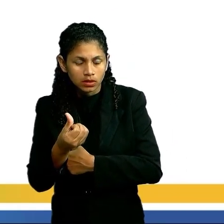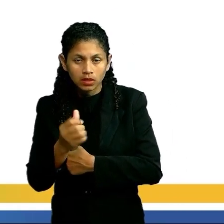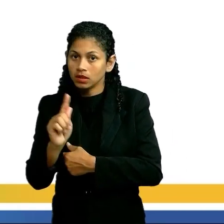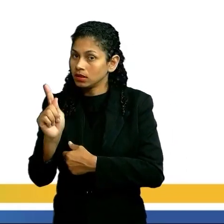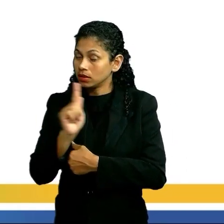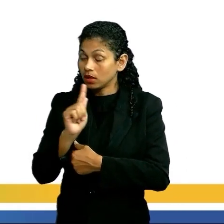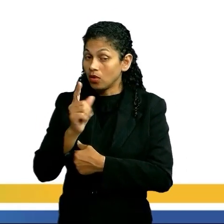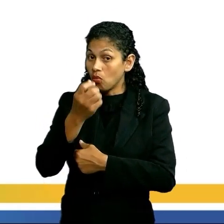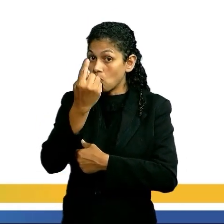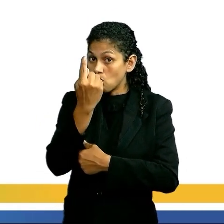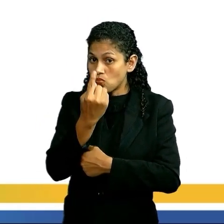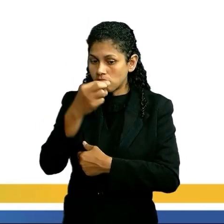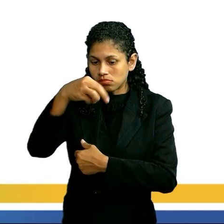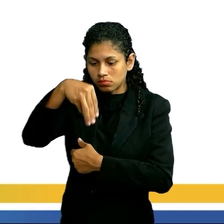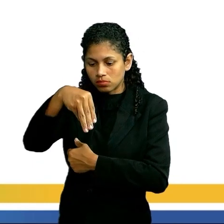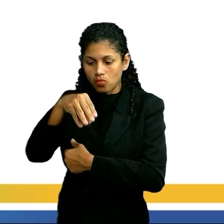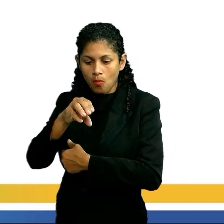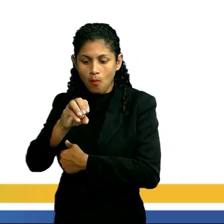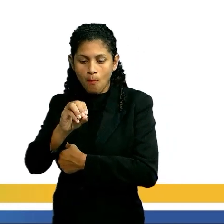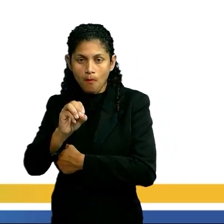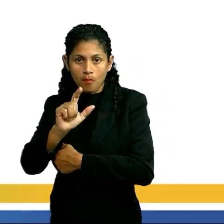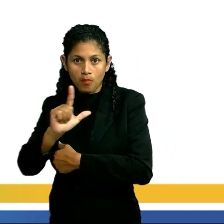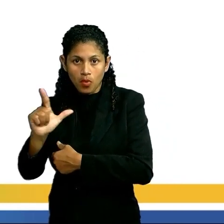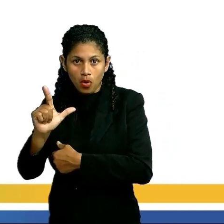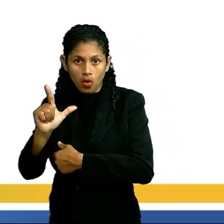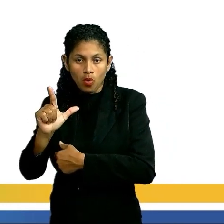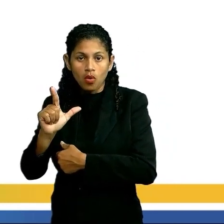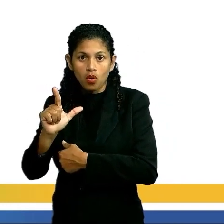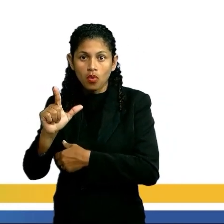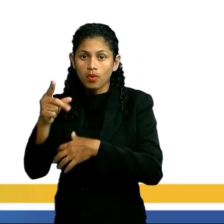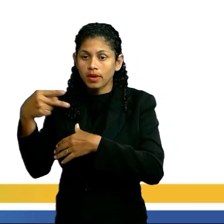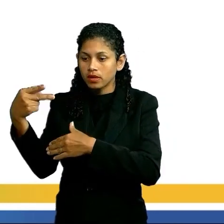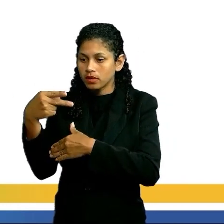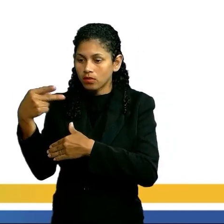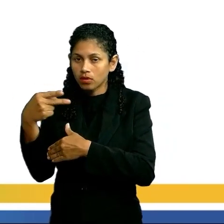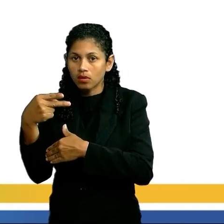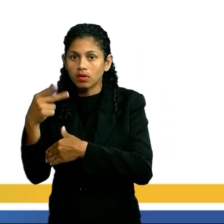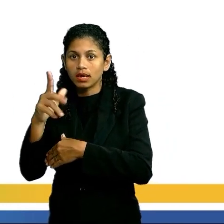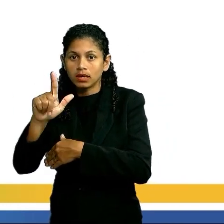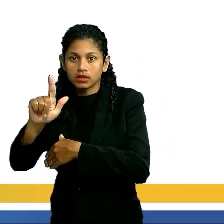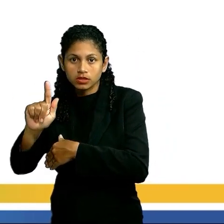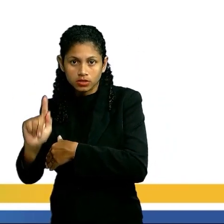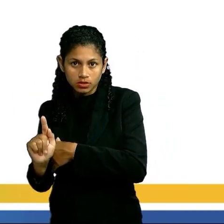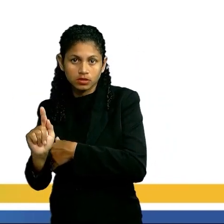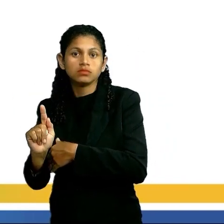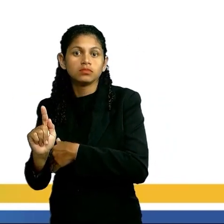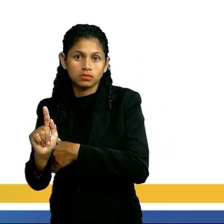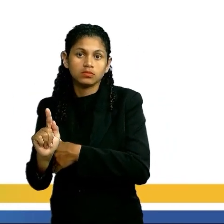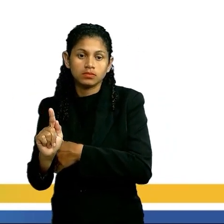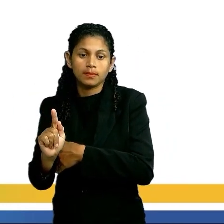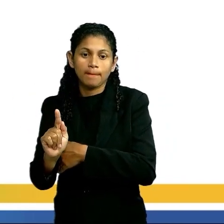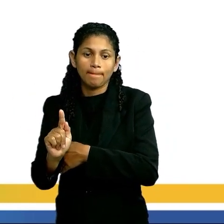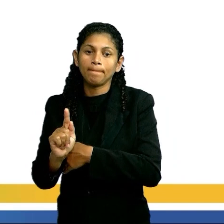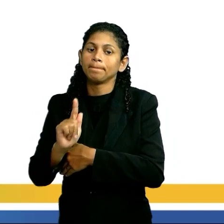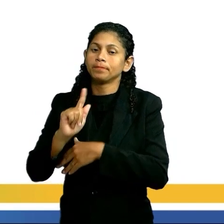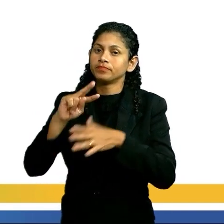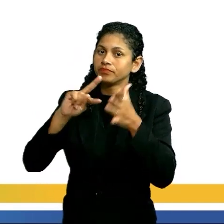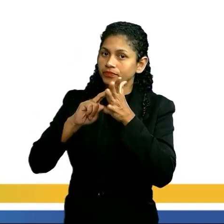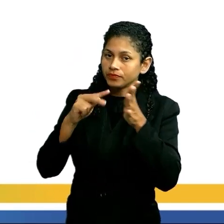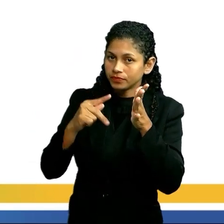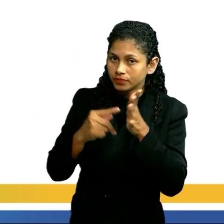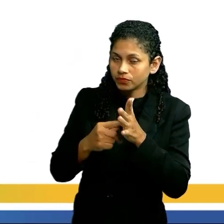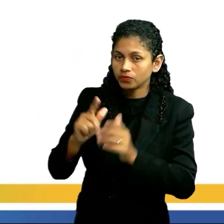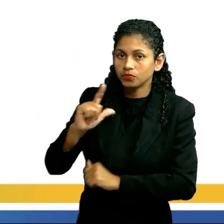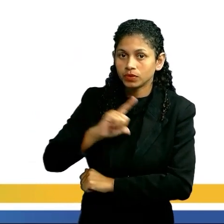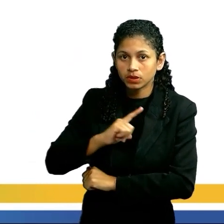equivalente a gramas. Então, por isso que tem essa barra aqui, ó, e 1 mol do lado, certo? Significa que eu tenho 32 gramas a cada